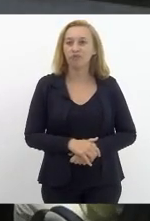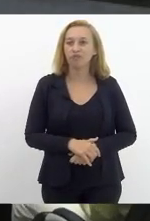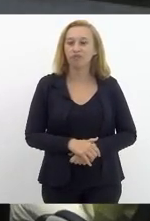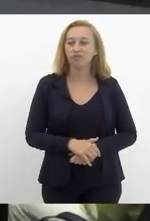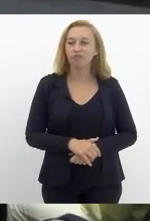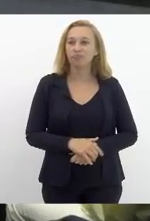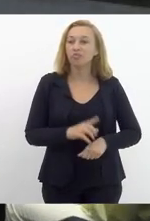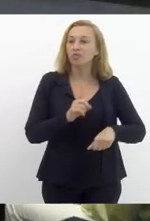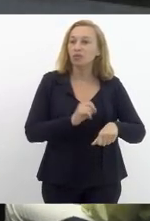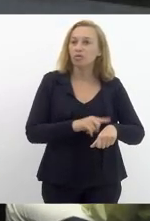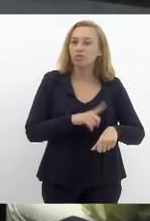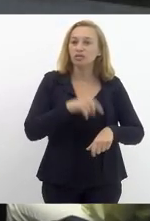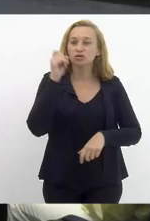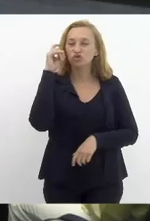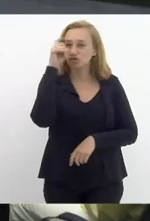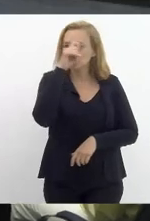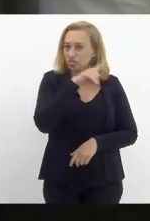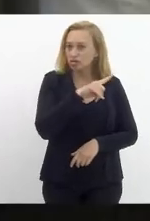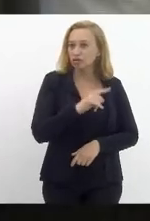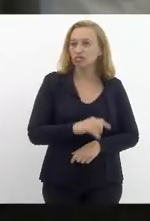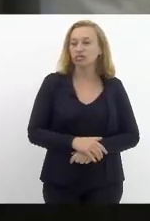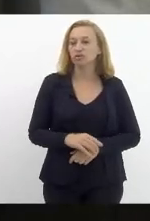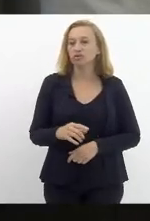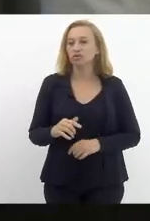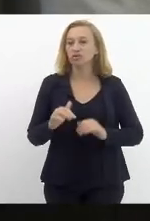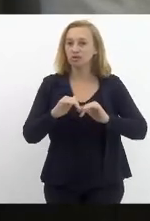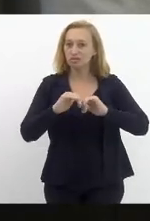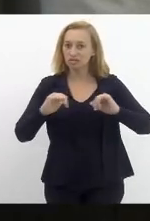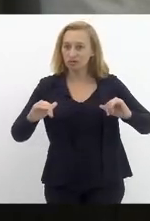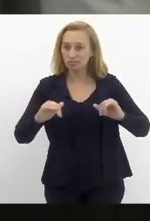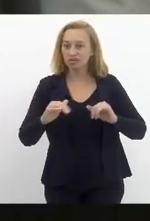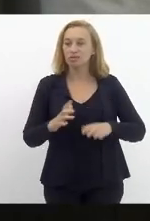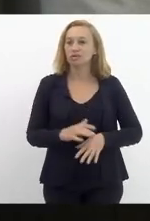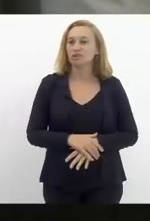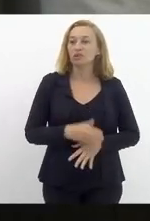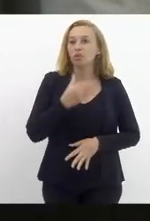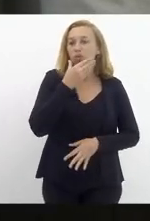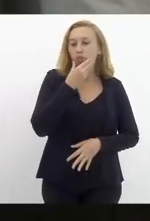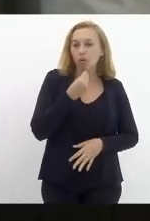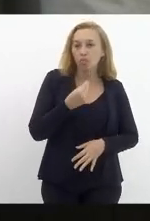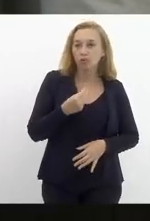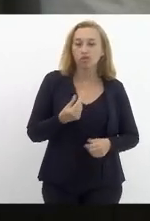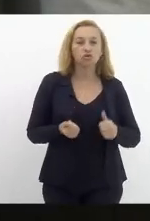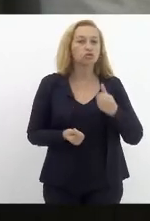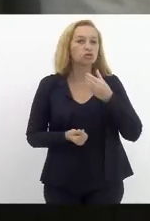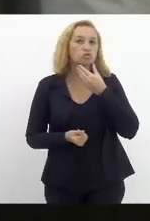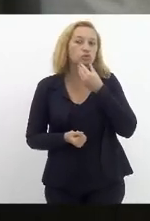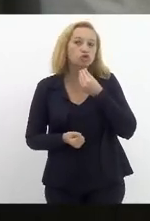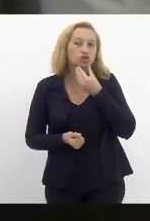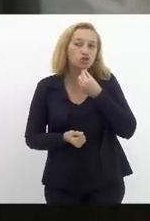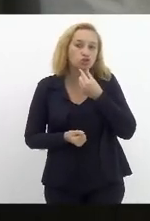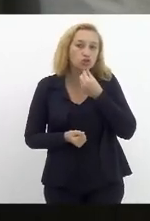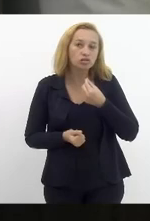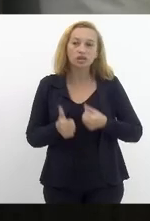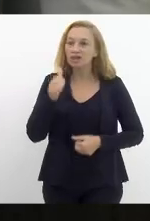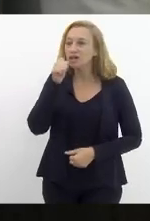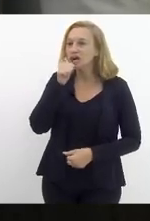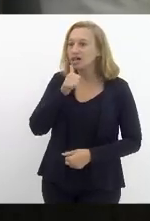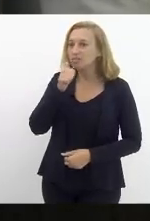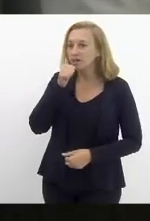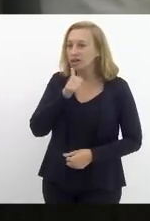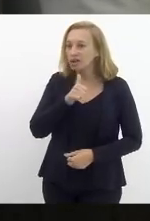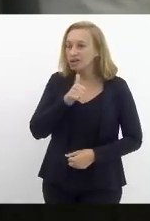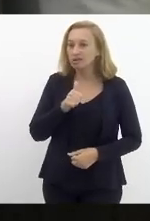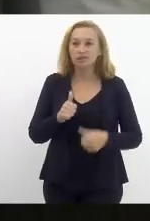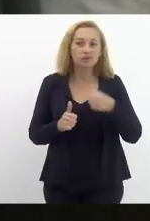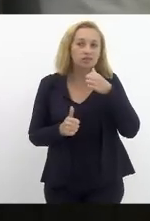são os momentos difíceis que costumam separar os homens dos meninos, as mulheres